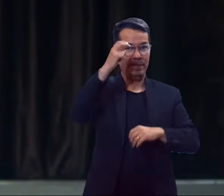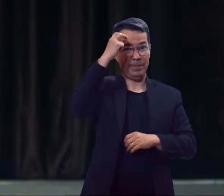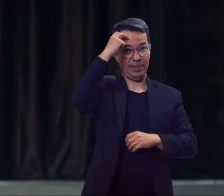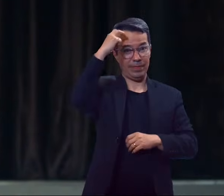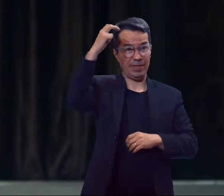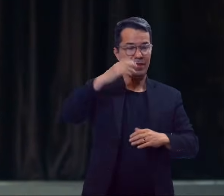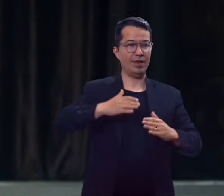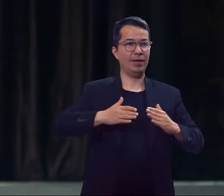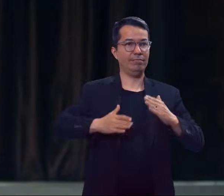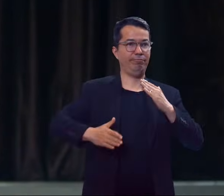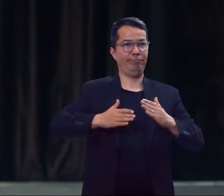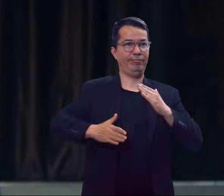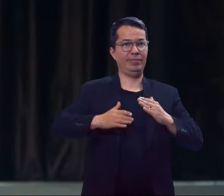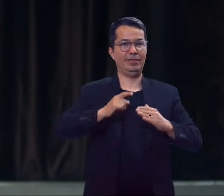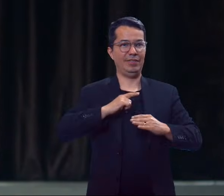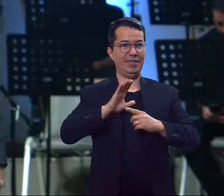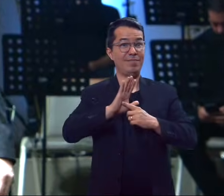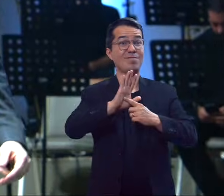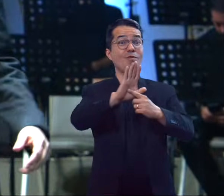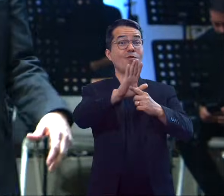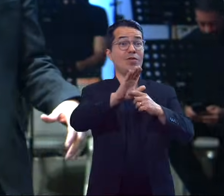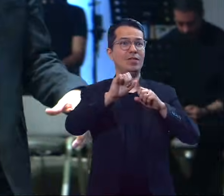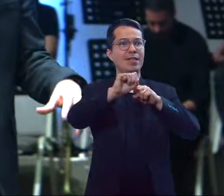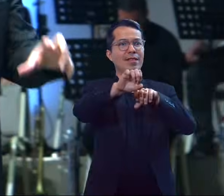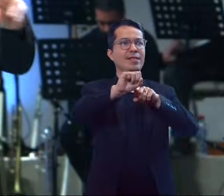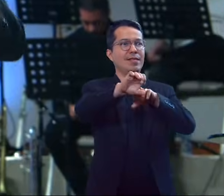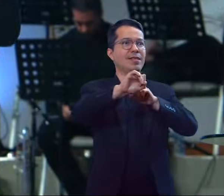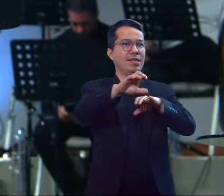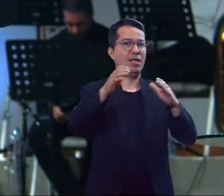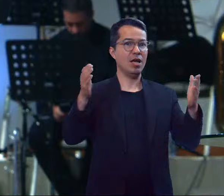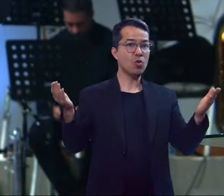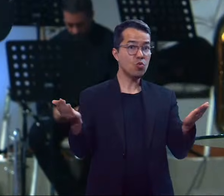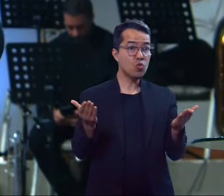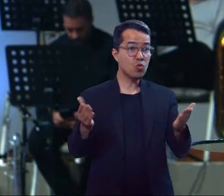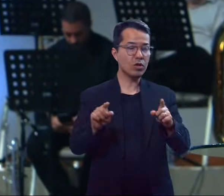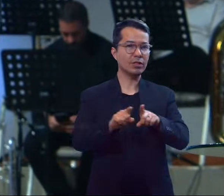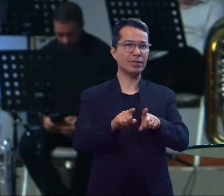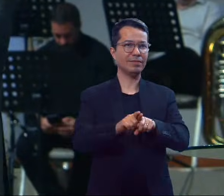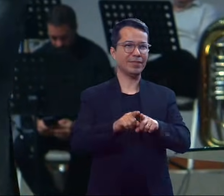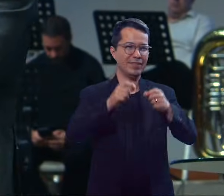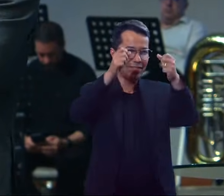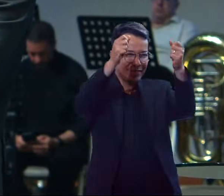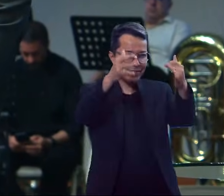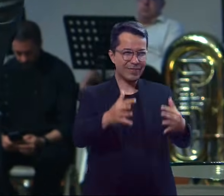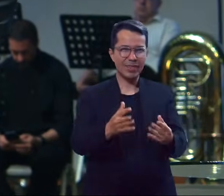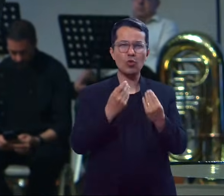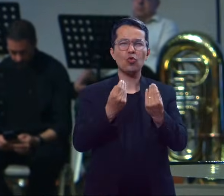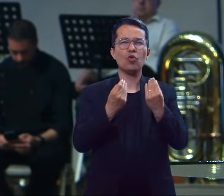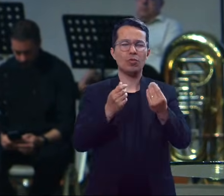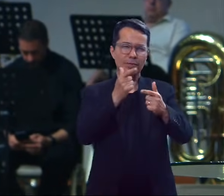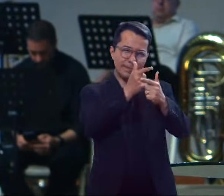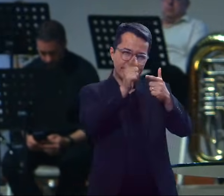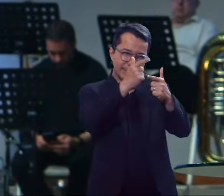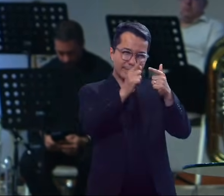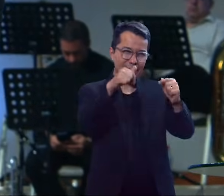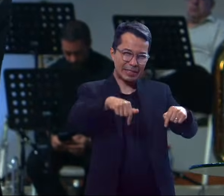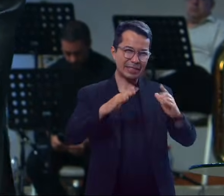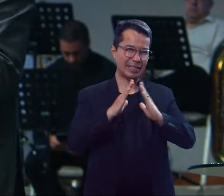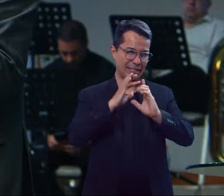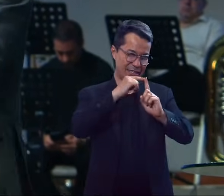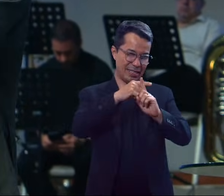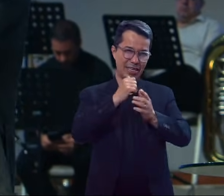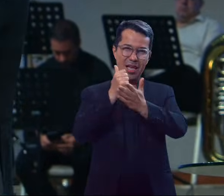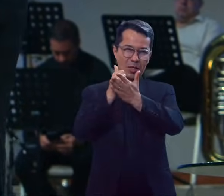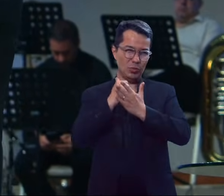ela para resolver problemas. E eles vão pegar algumas dores da nossa igreja e vão nos ajudar a resolver. Então